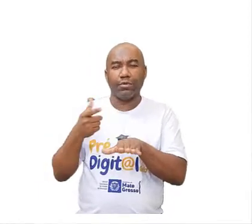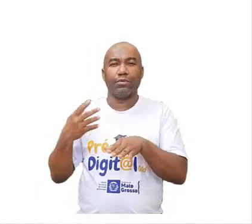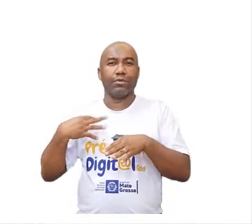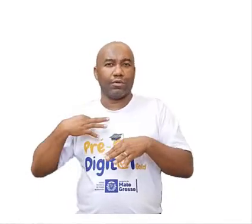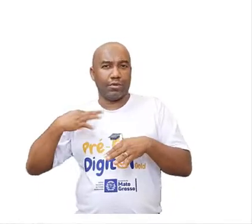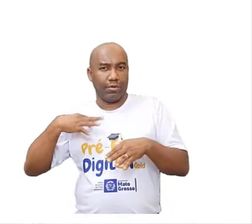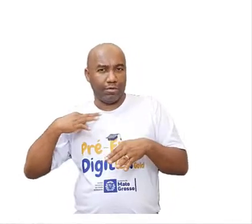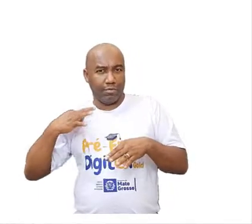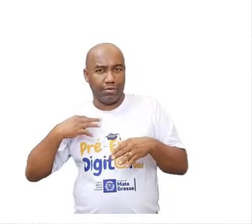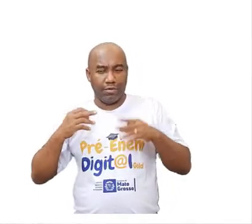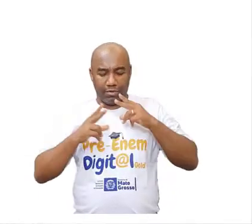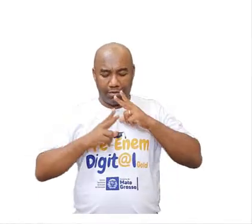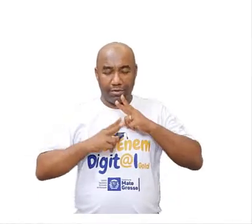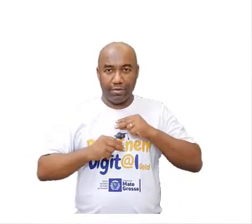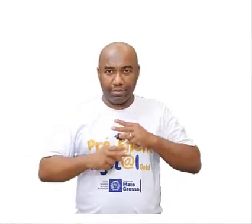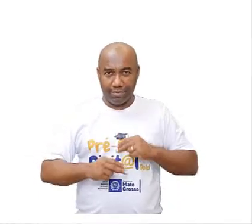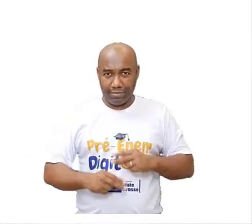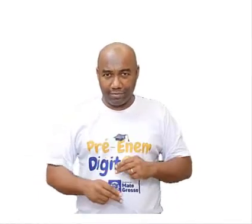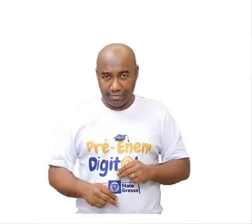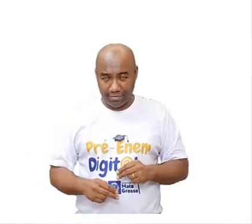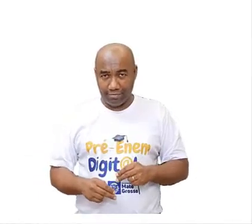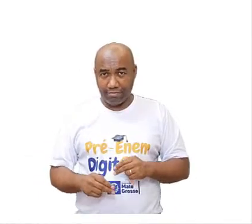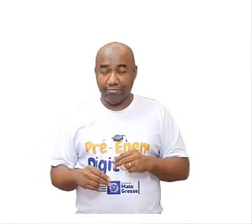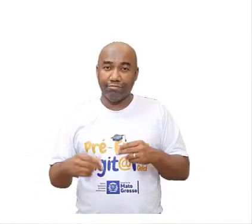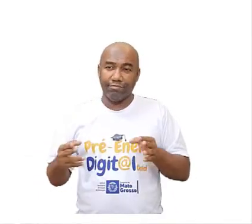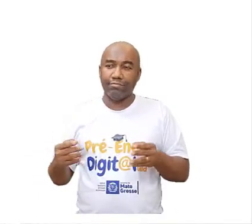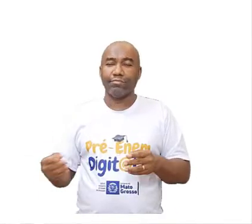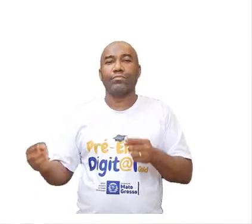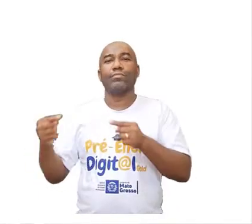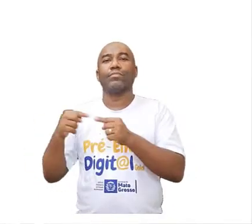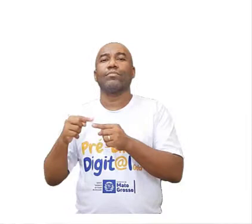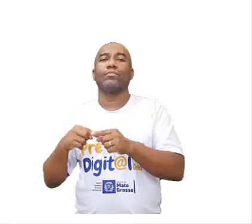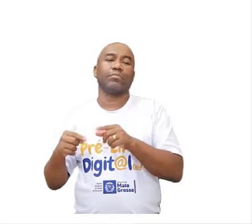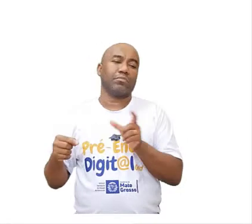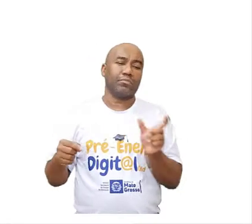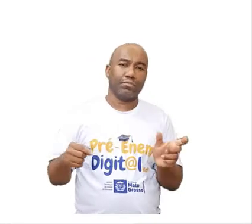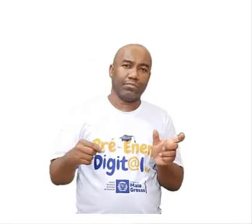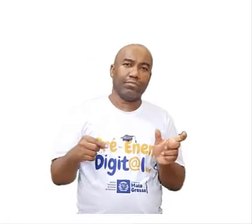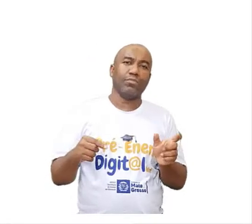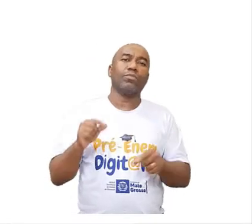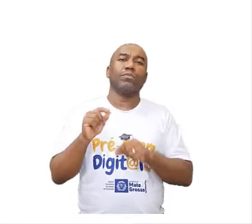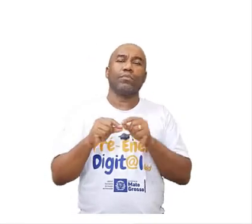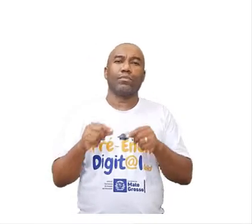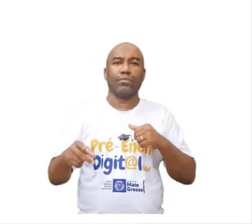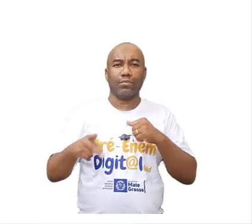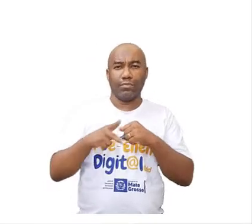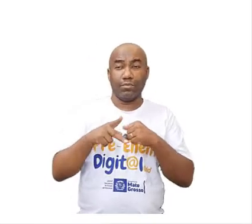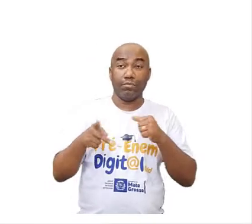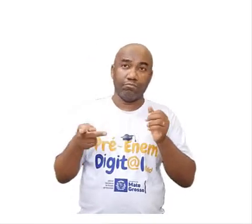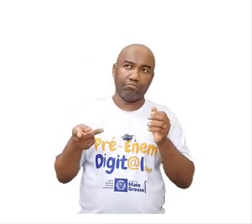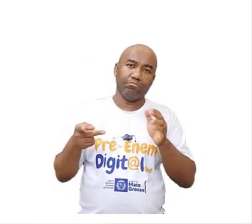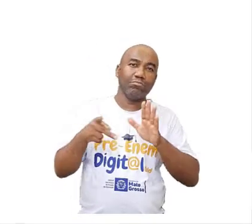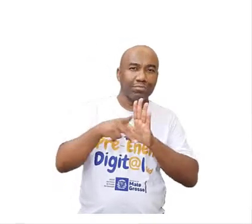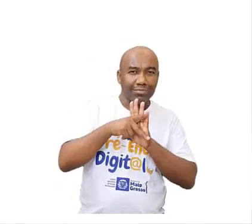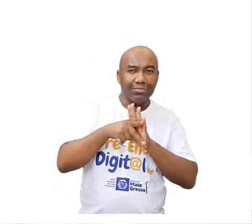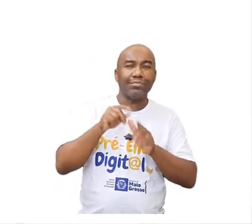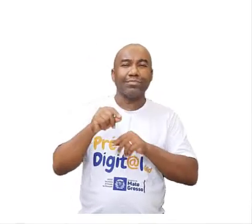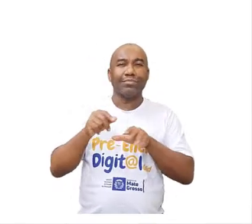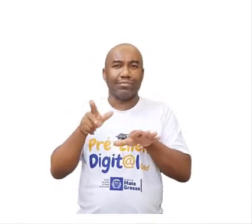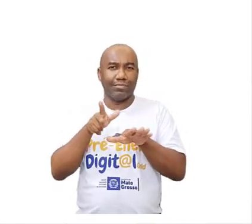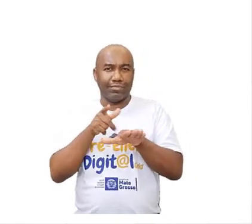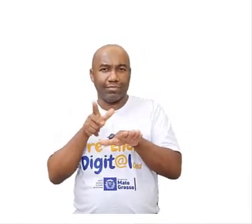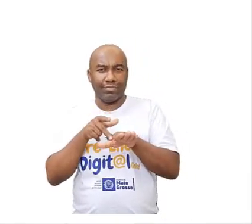Supostamente, essa camisa não vai receber a mesma característica do sapato. O pai